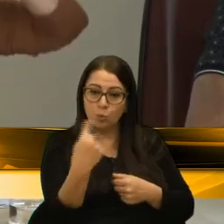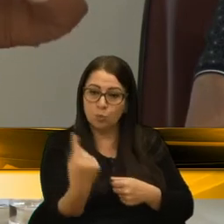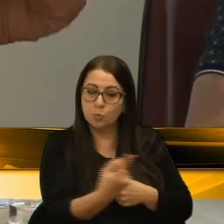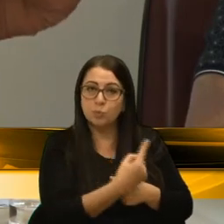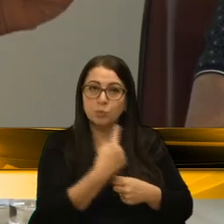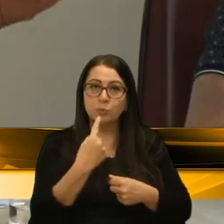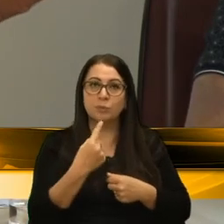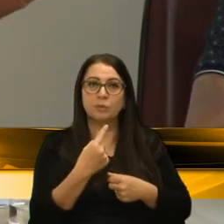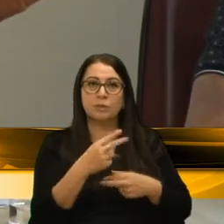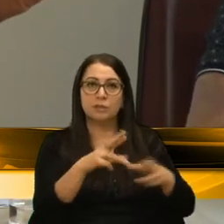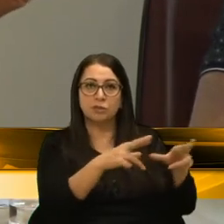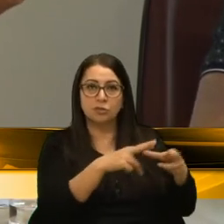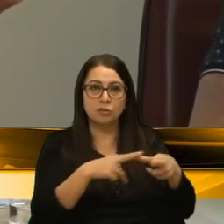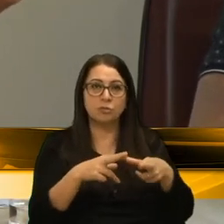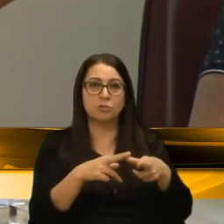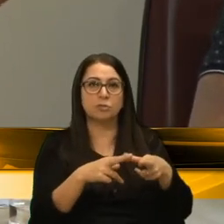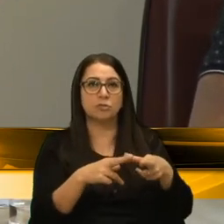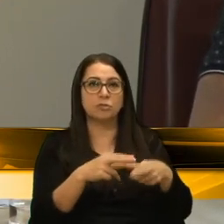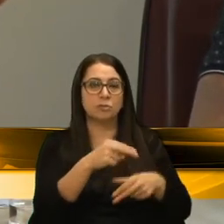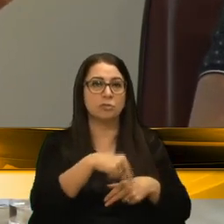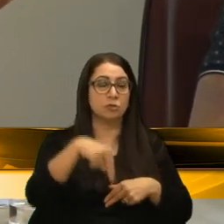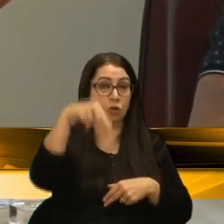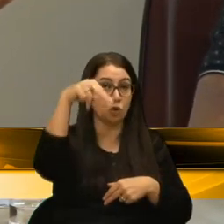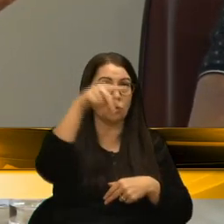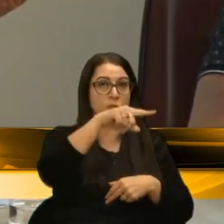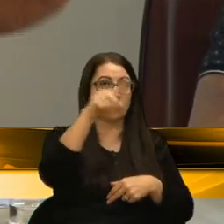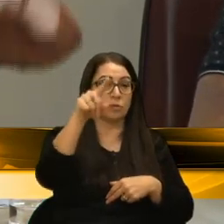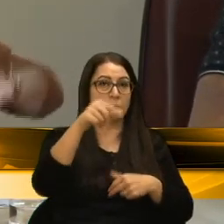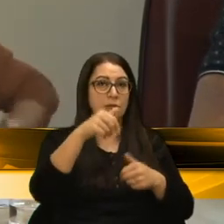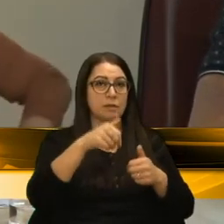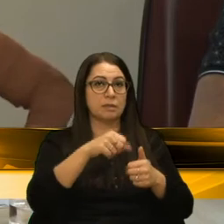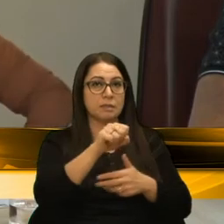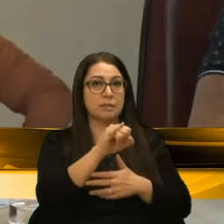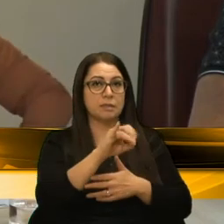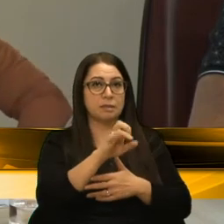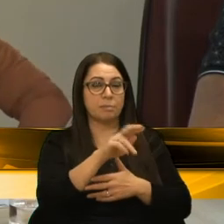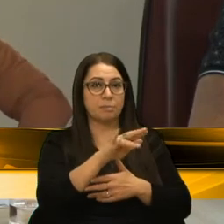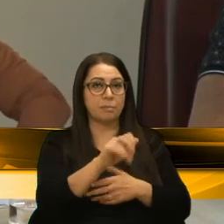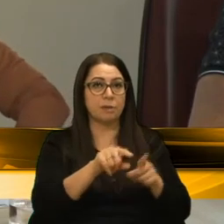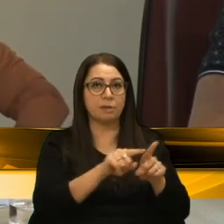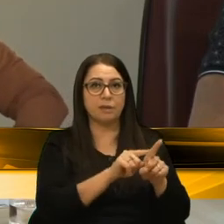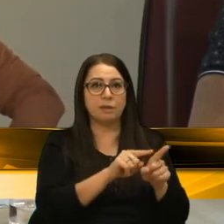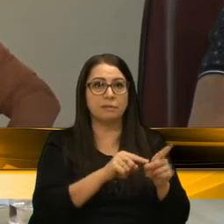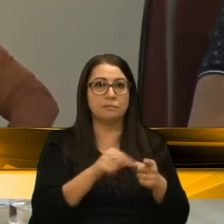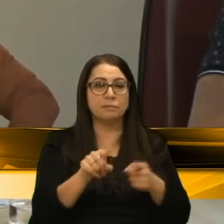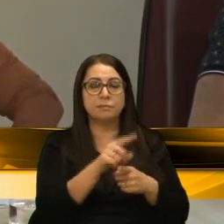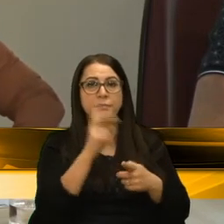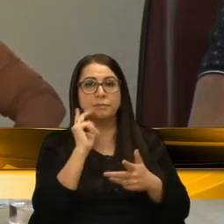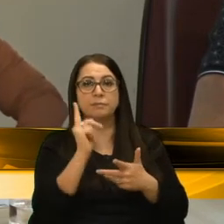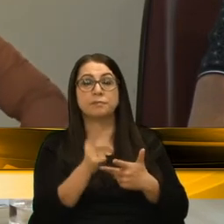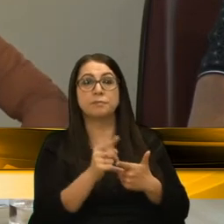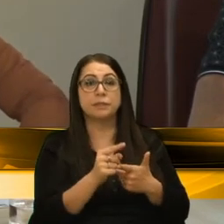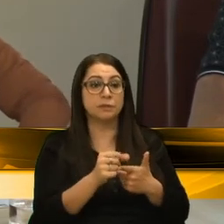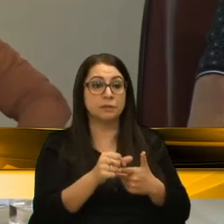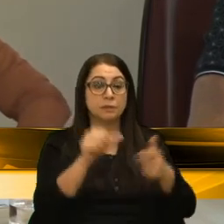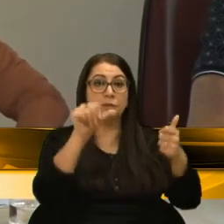mais na região América do Norte, bem próximo à Sibéria, eles estão com risco de cair,